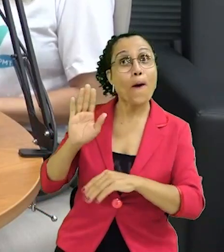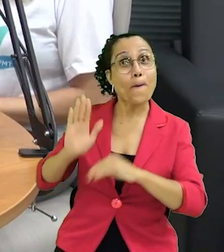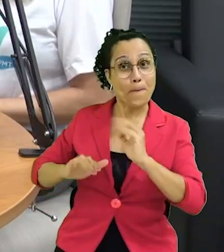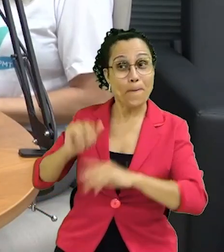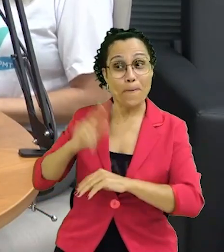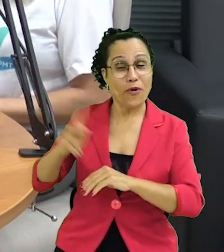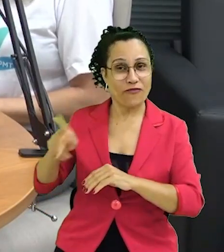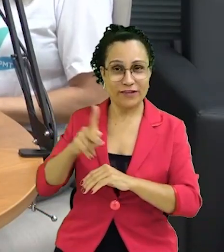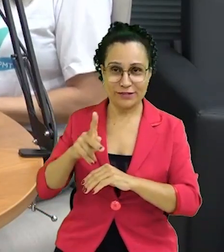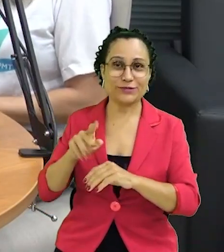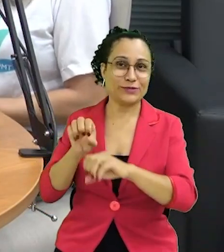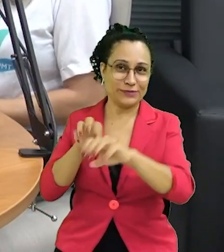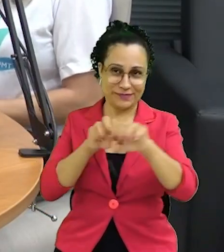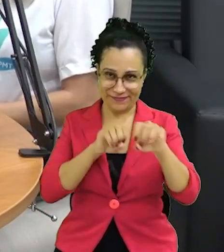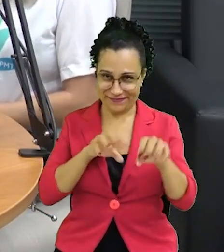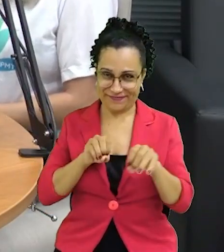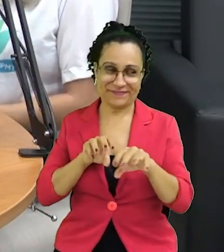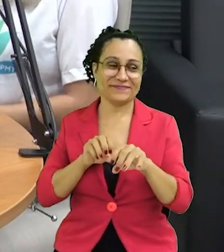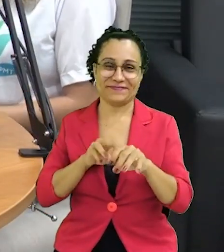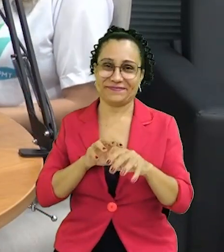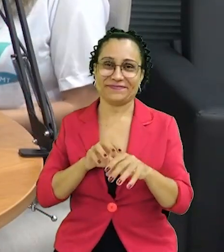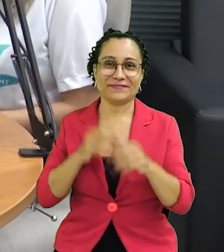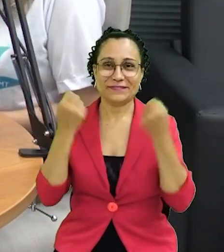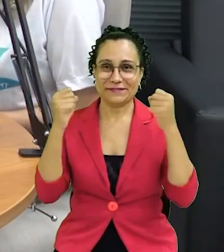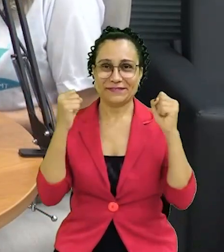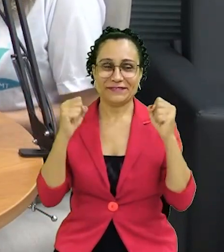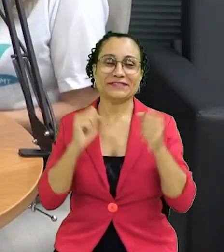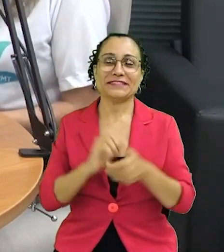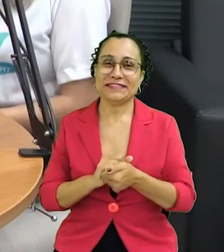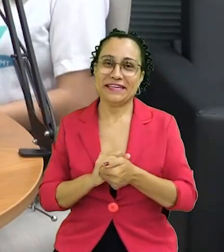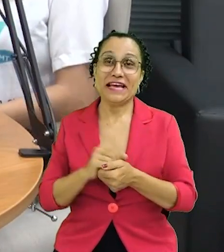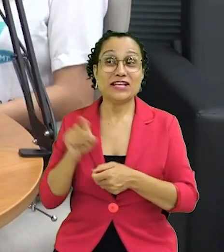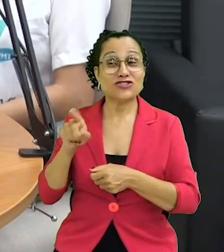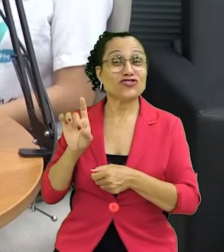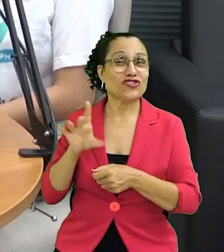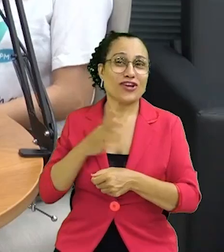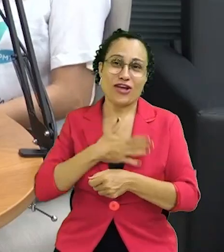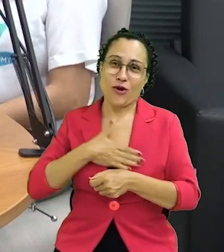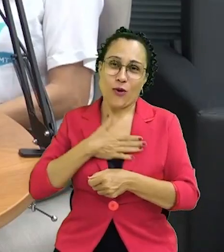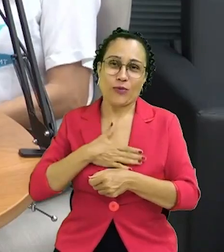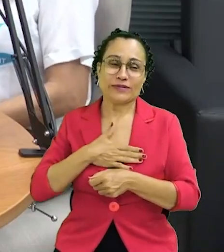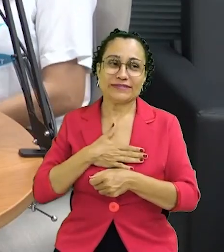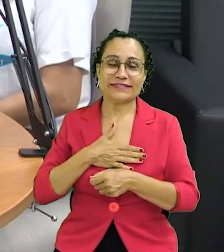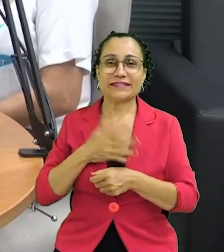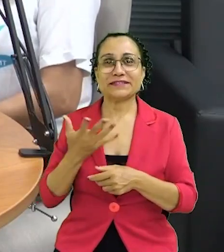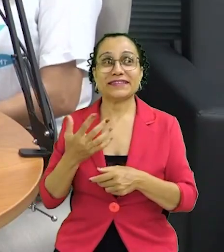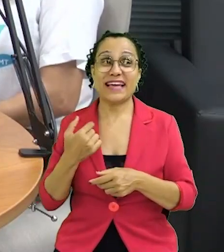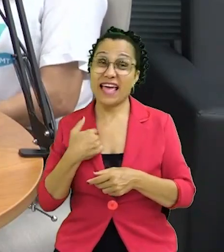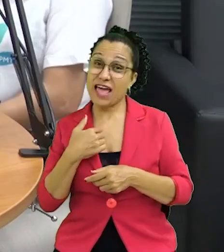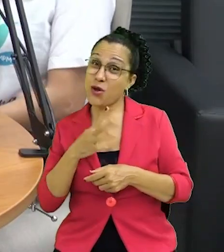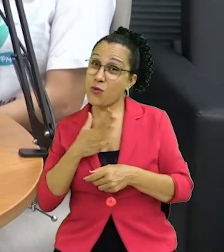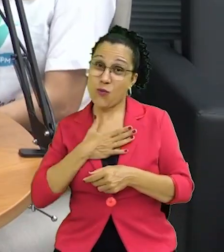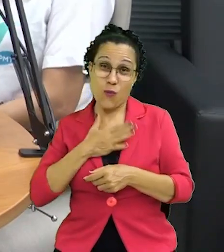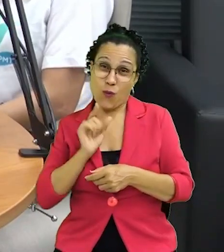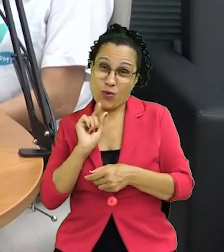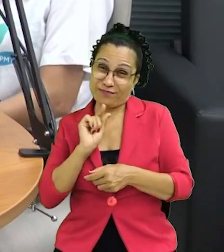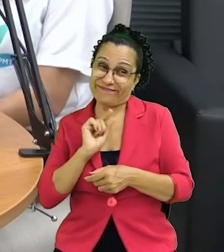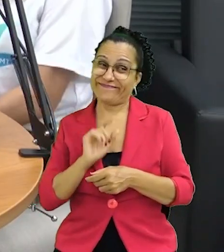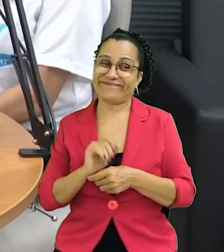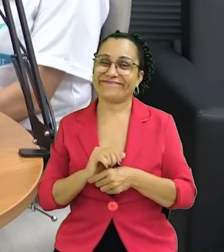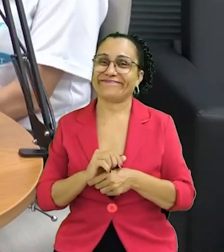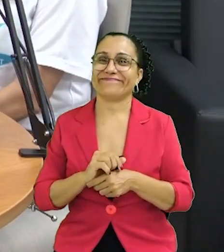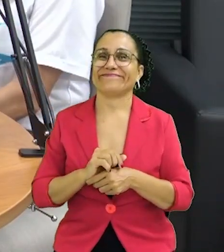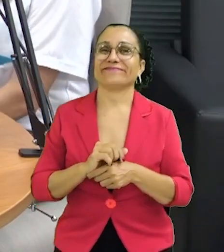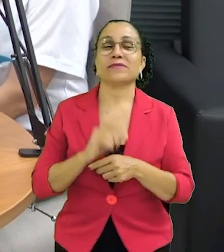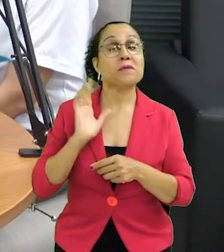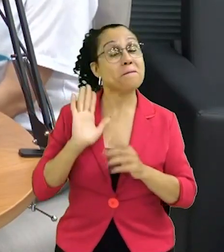é só profissional de educação física. Isso até me conforta, Fabi, ouvindo, né? Porque até hoje eu ainda não sou muito fã,